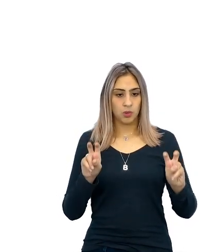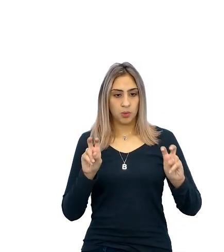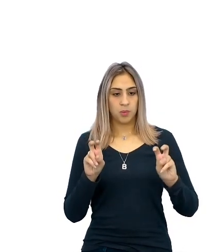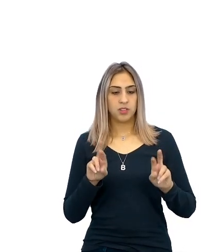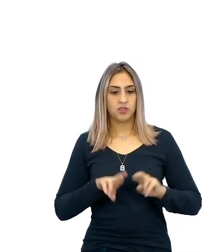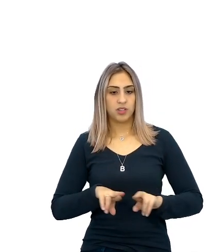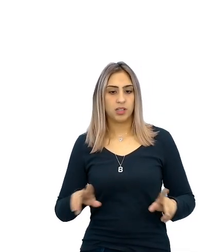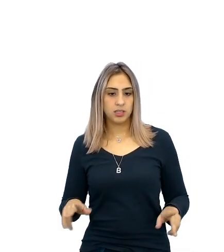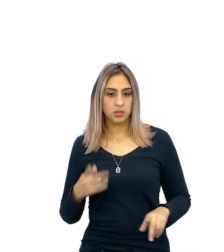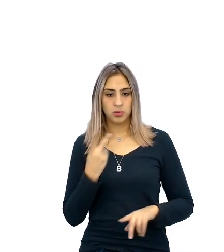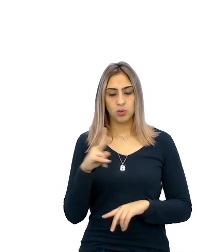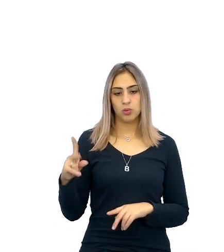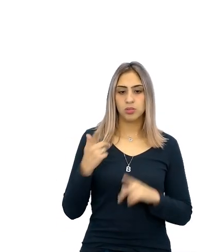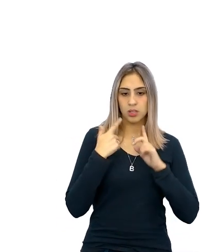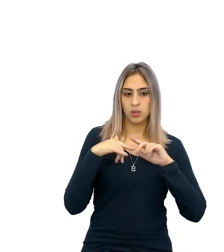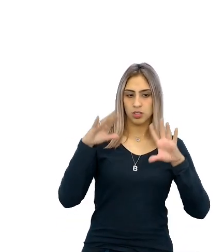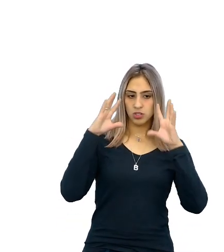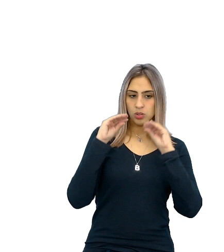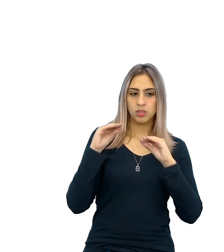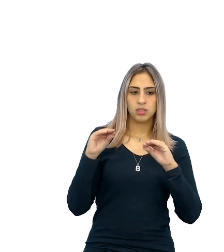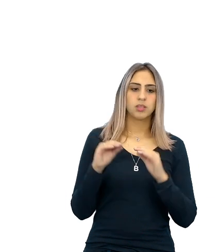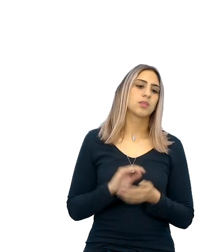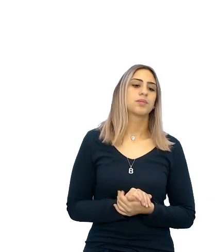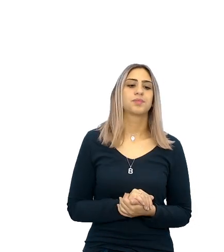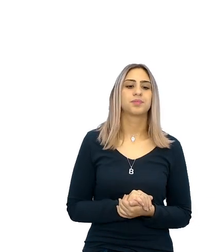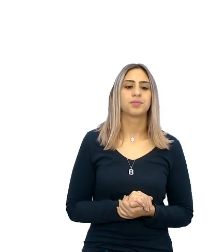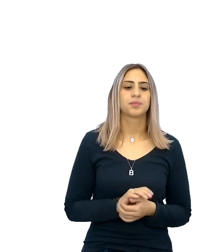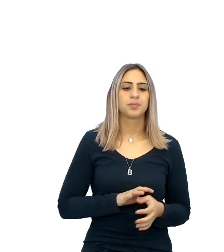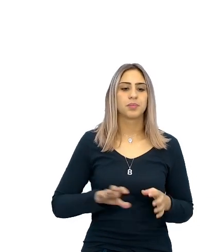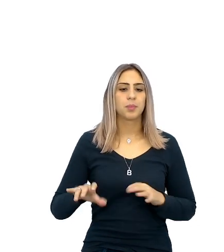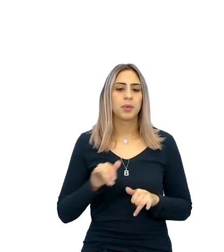podem ser sobre as diferenças dos usos linguísticos e